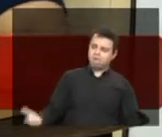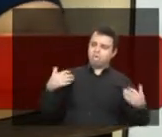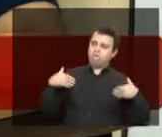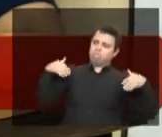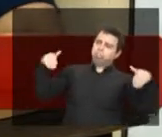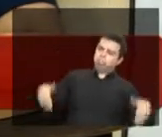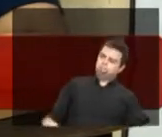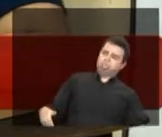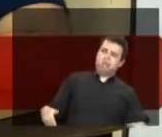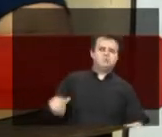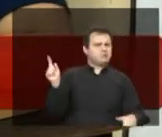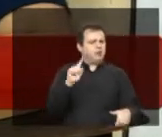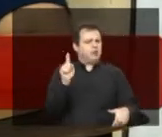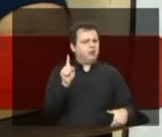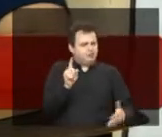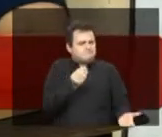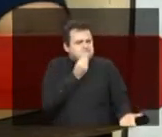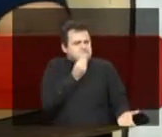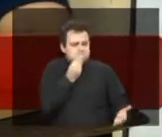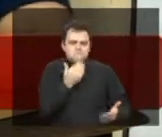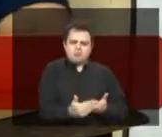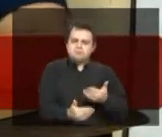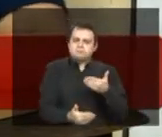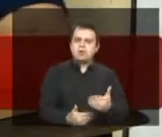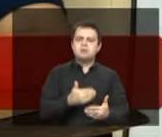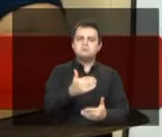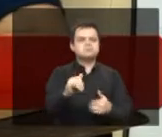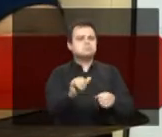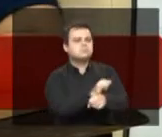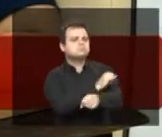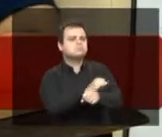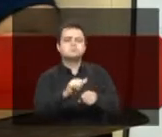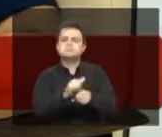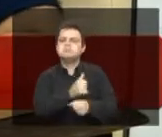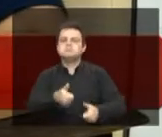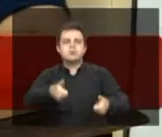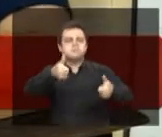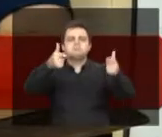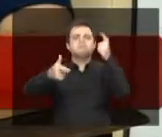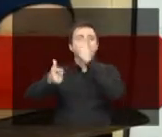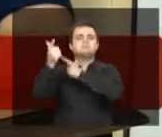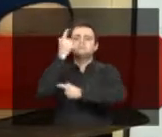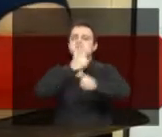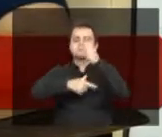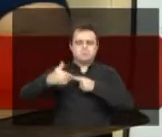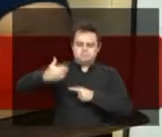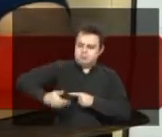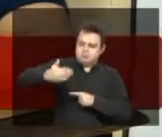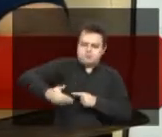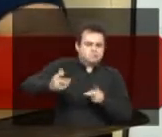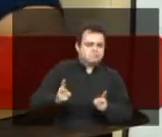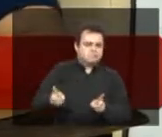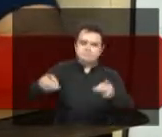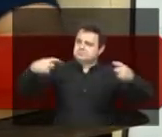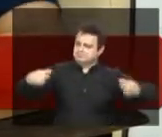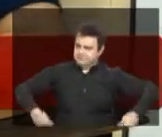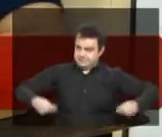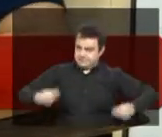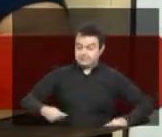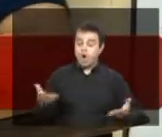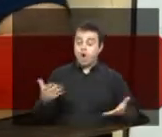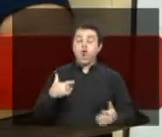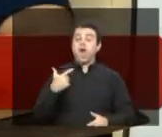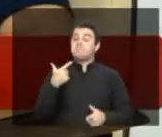eu tenho que melhorar cada dia. É gradativo, a gente está aqui numa constância. Só que agora eu enfrento um